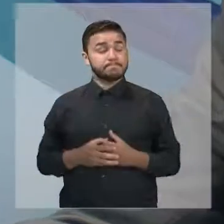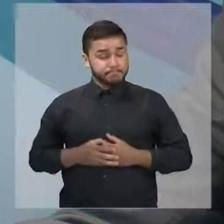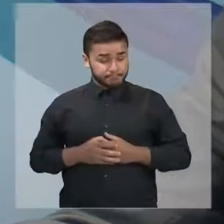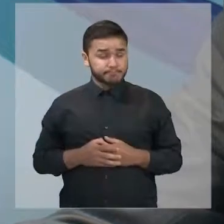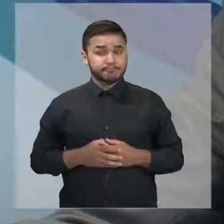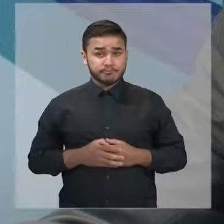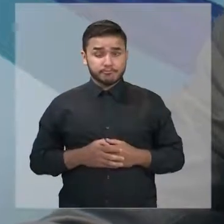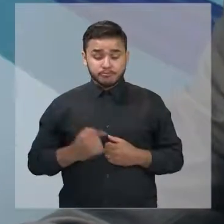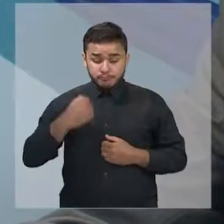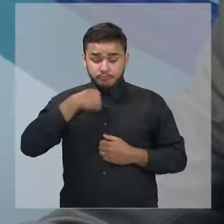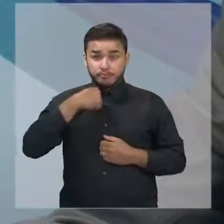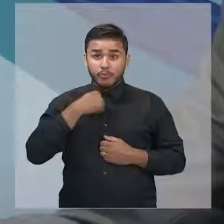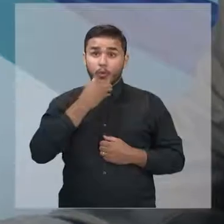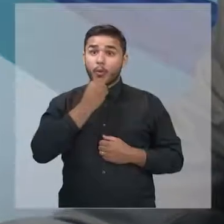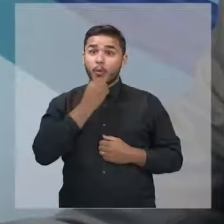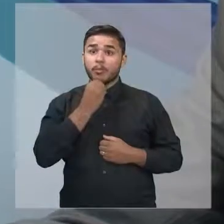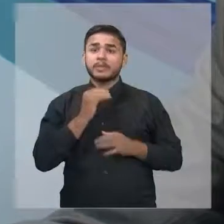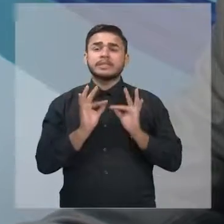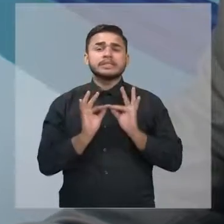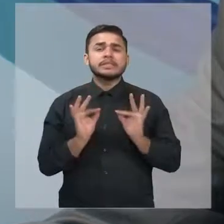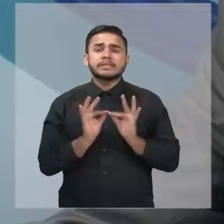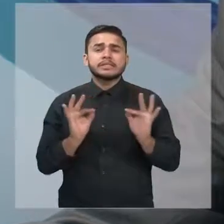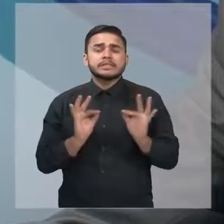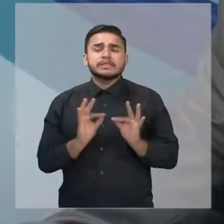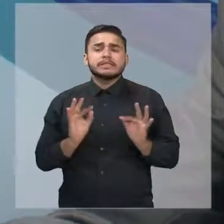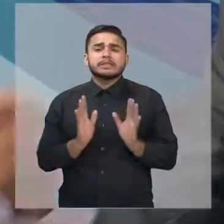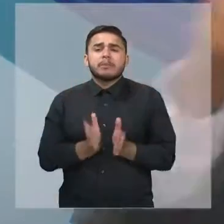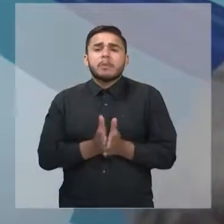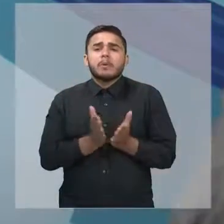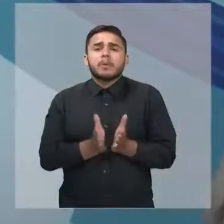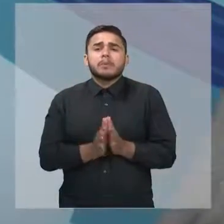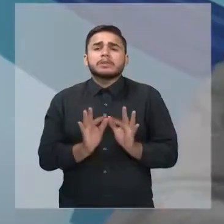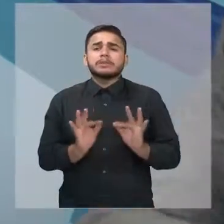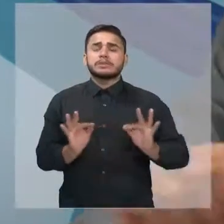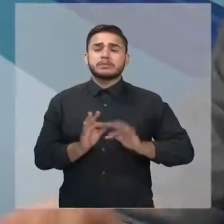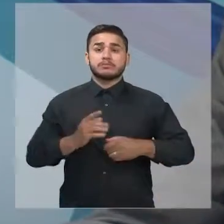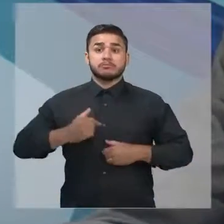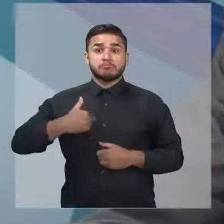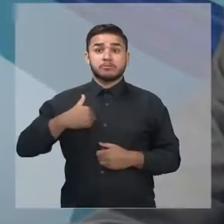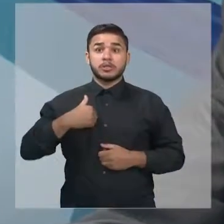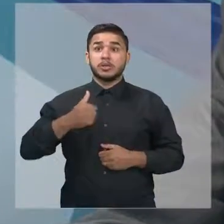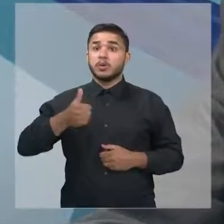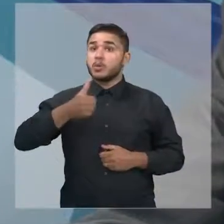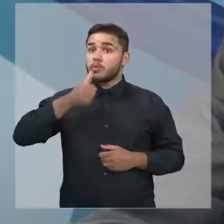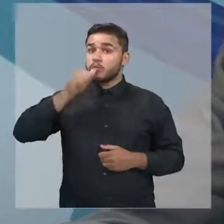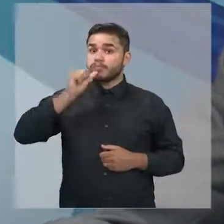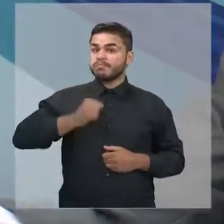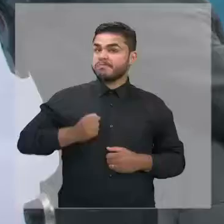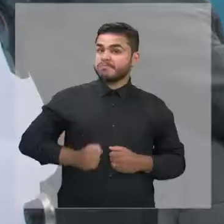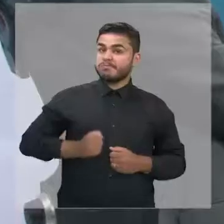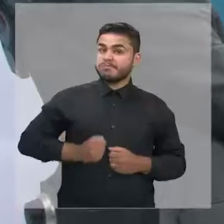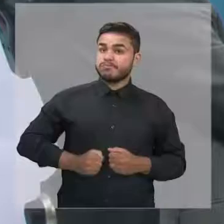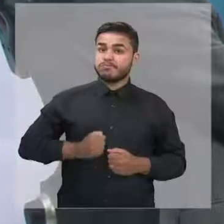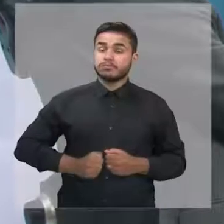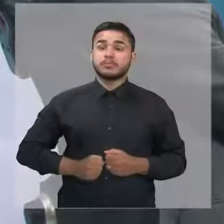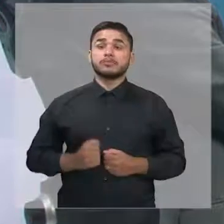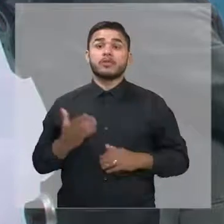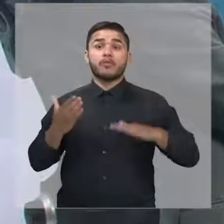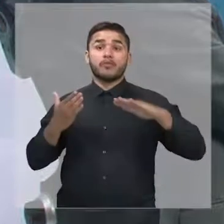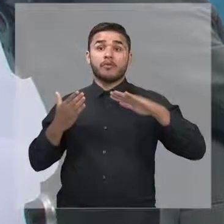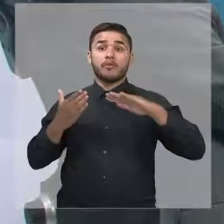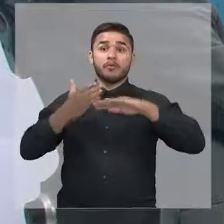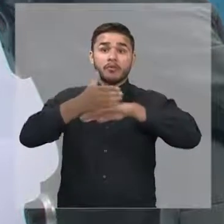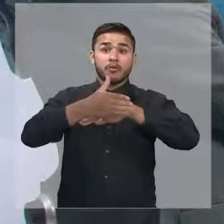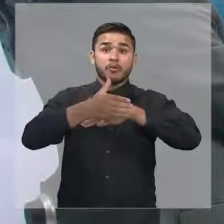e foi esperar o efeito na igreja. Com a igreja cheia, ele usou a pia batismal para atender ao imperativo do